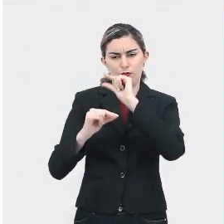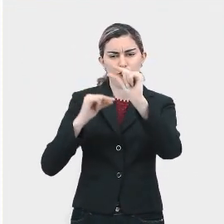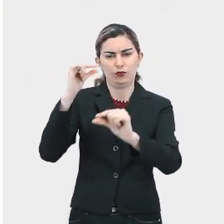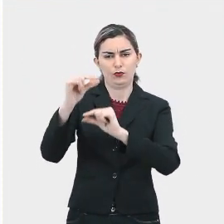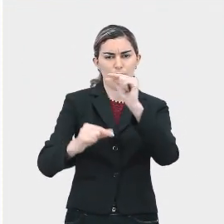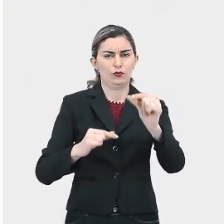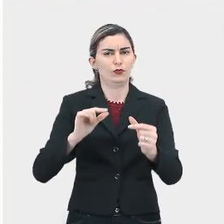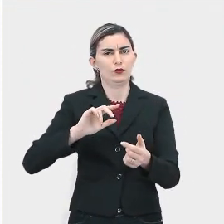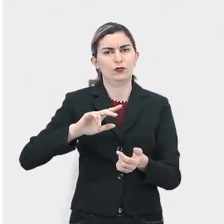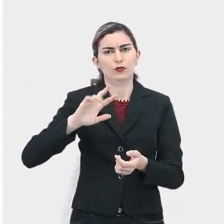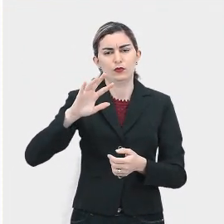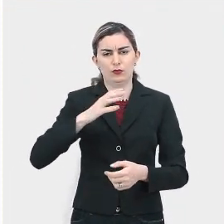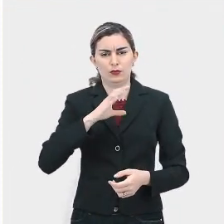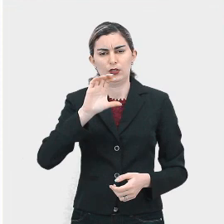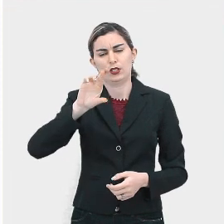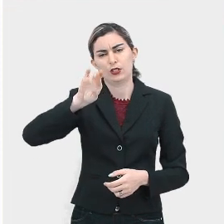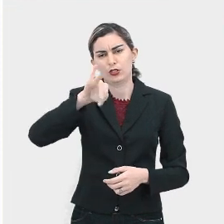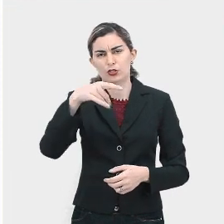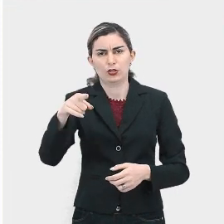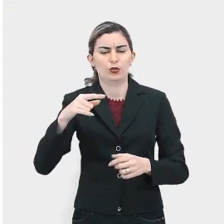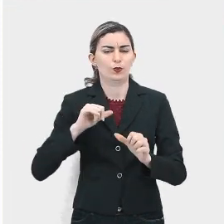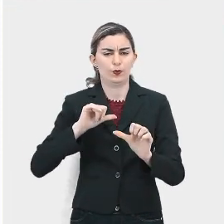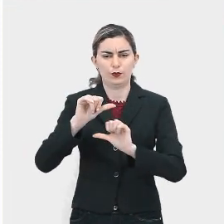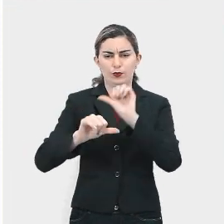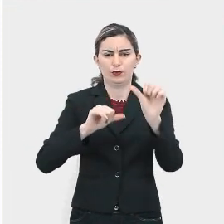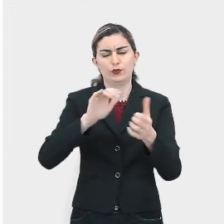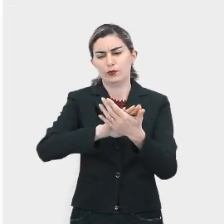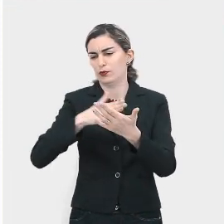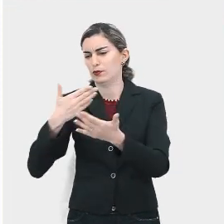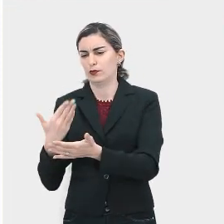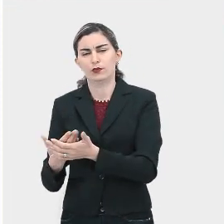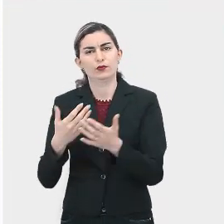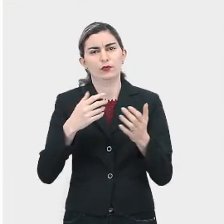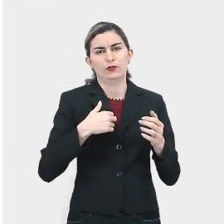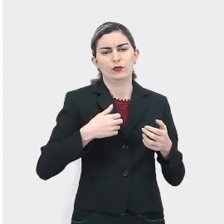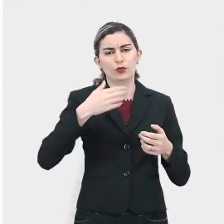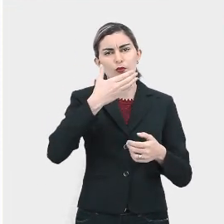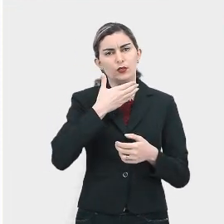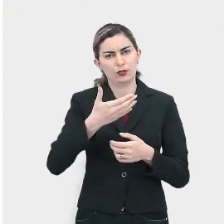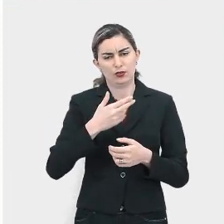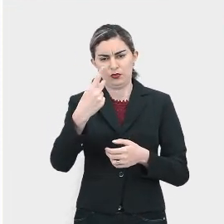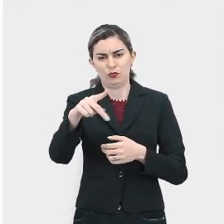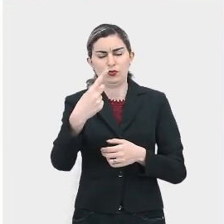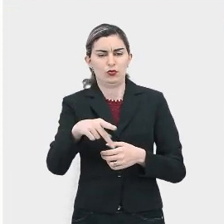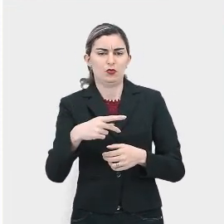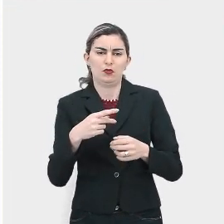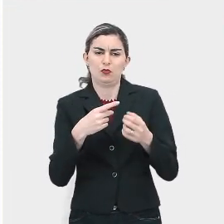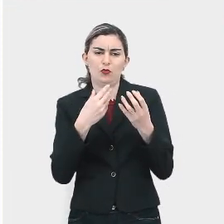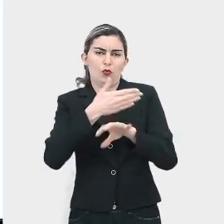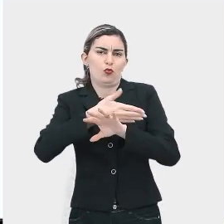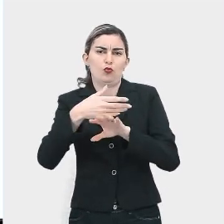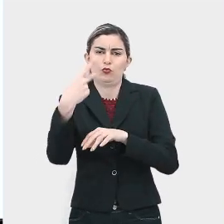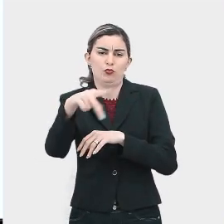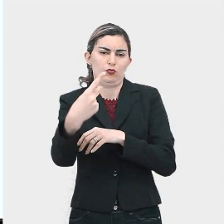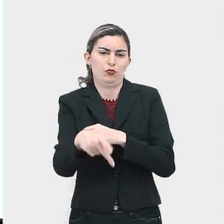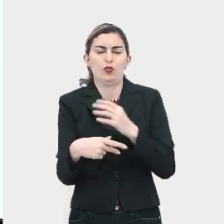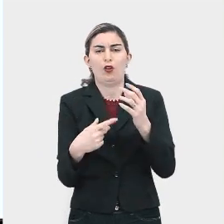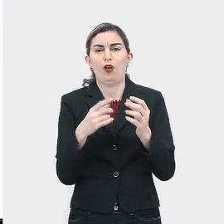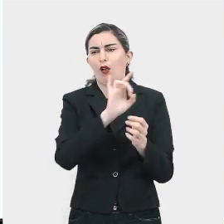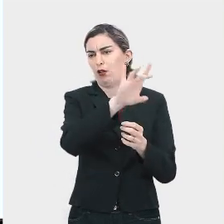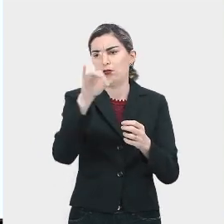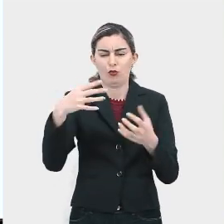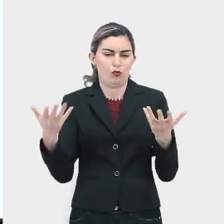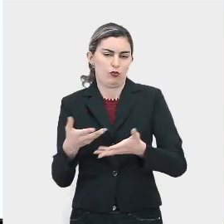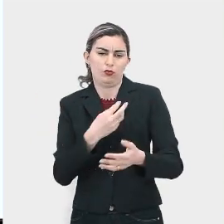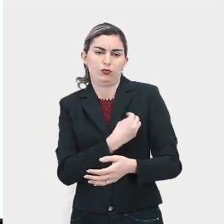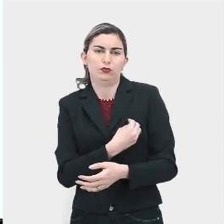e reinterpretou o Natal na sua forma e intenção. Então, da forma que a gente vive hoje, é mais ou